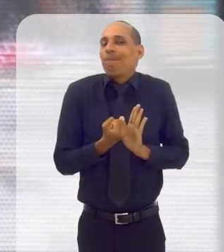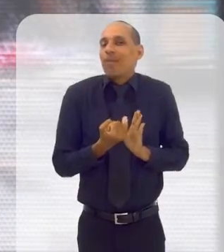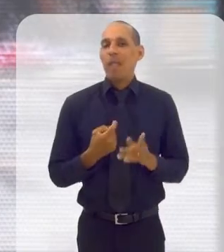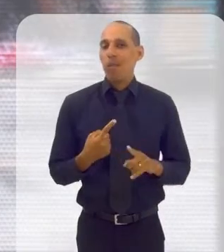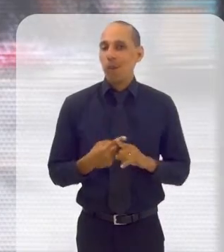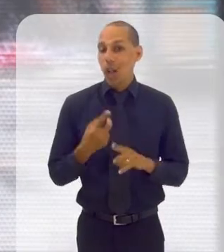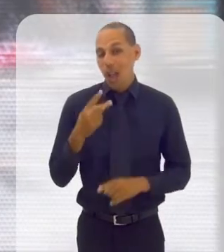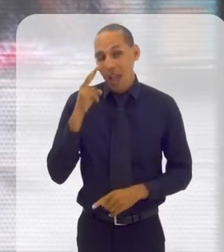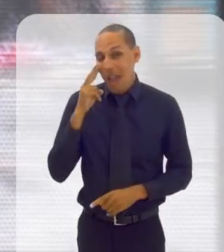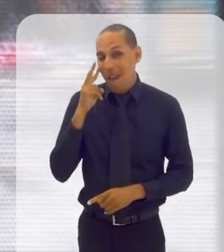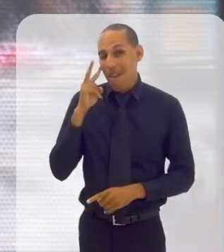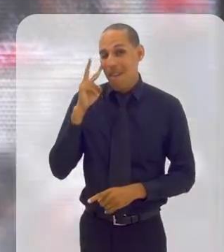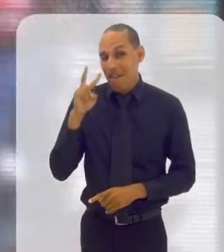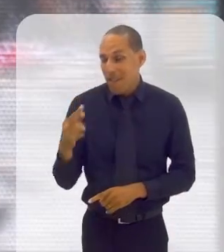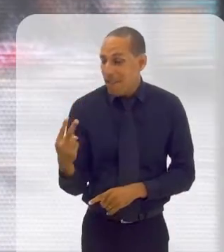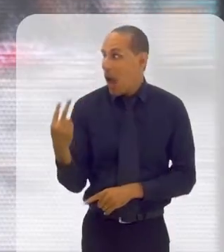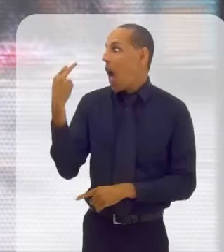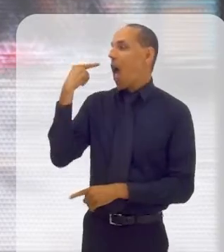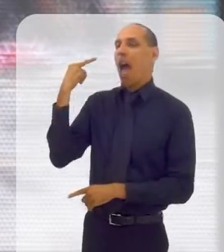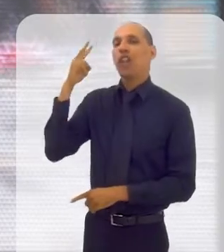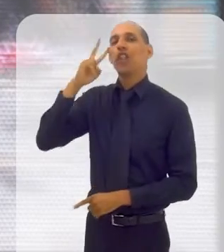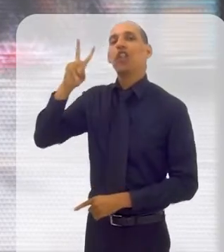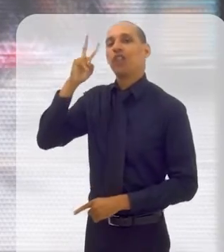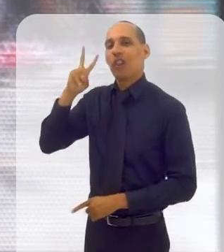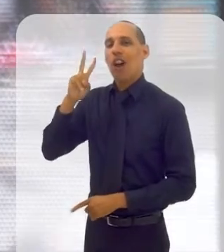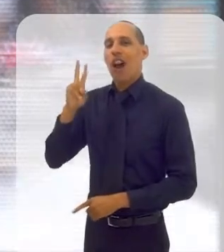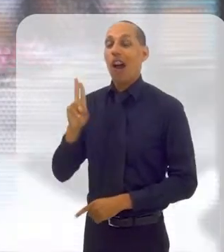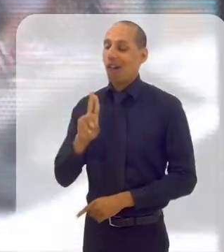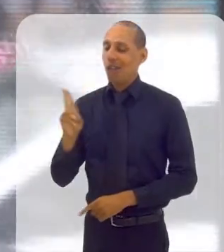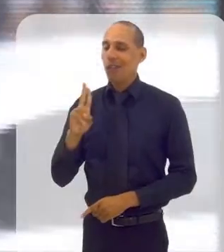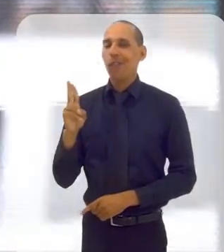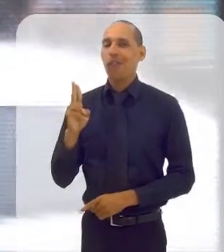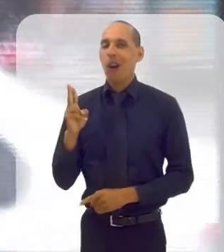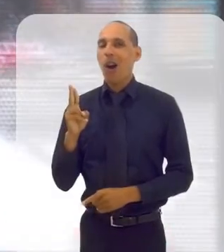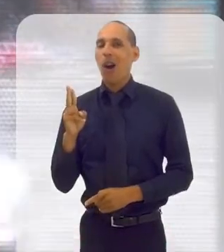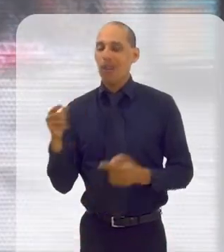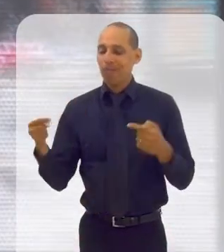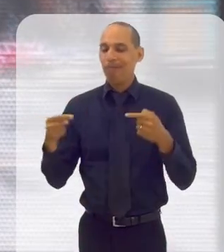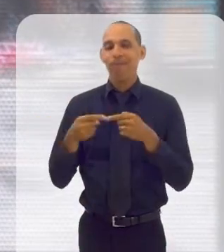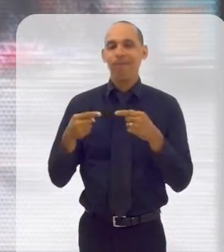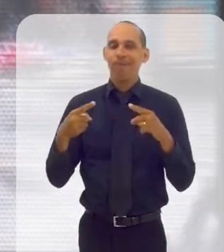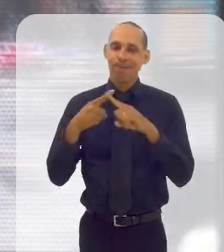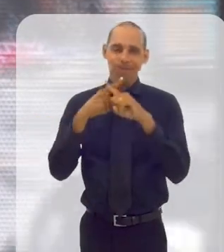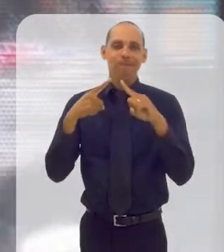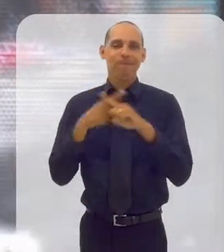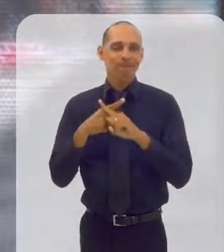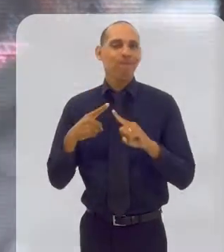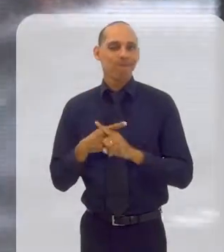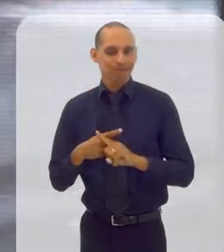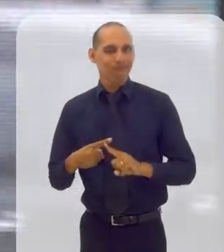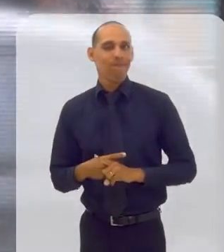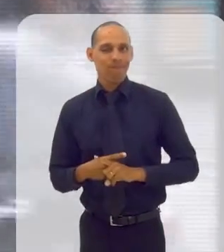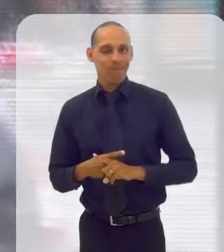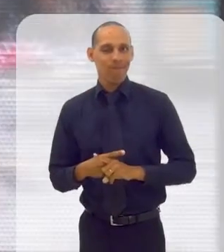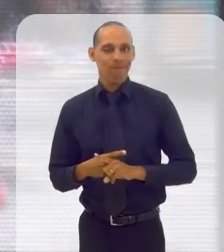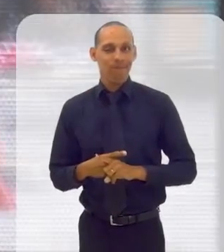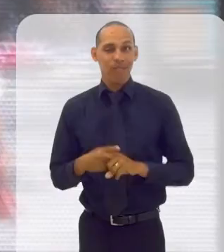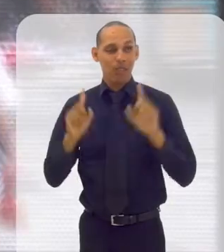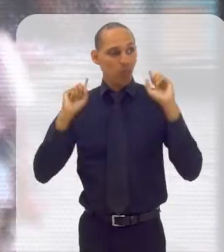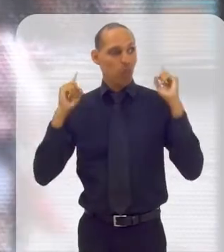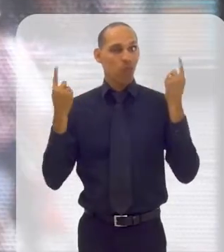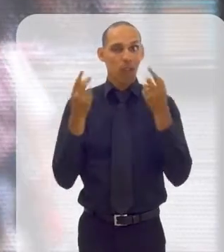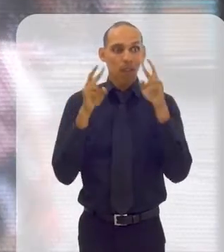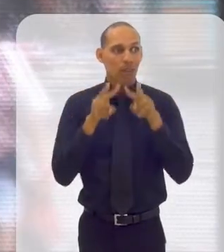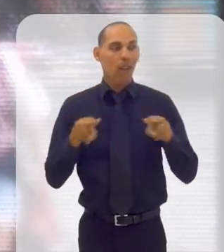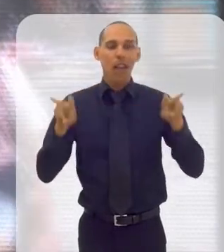emblemático quando a gente olha a história por trás do nome e a gente vê uma história repleta dessas contradições. E a gente olha